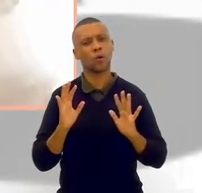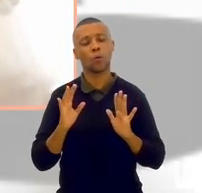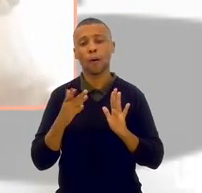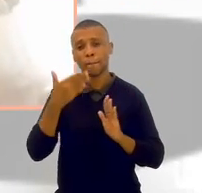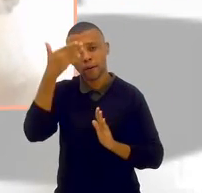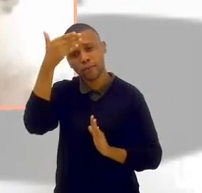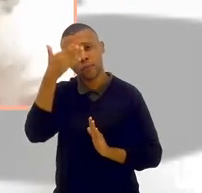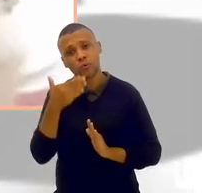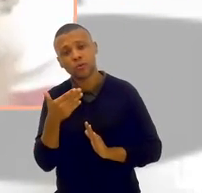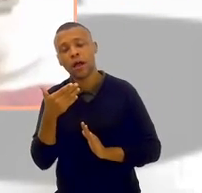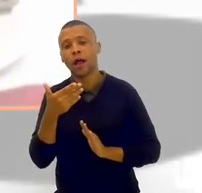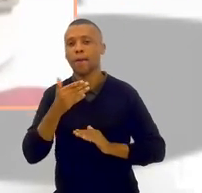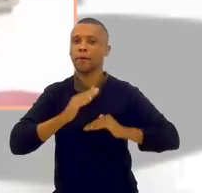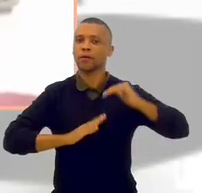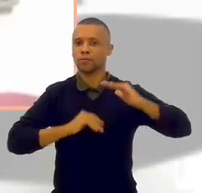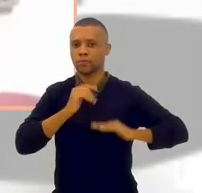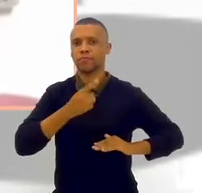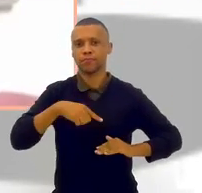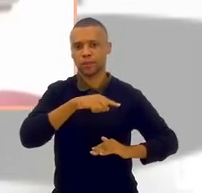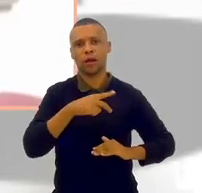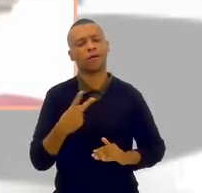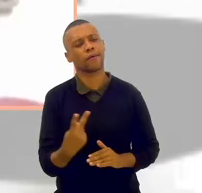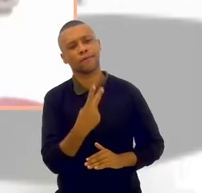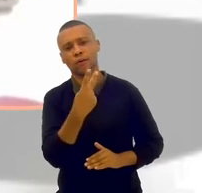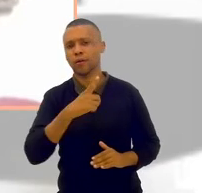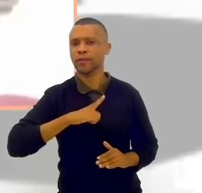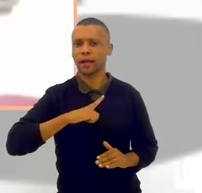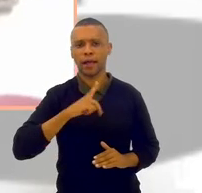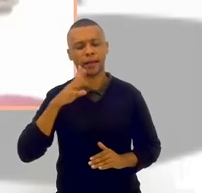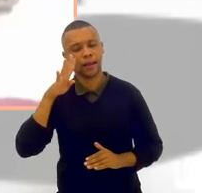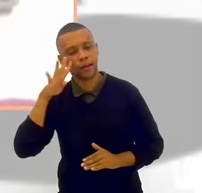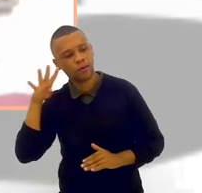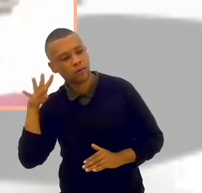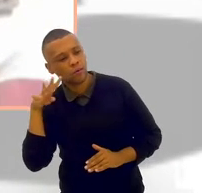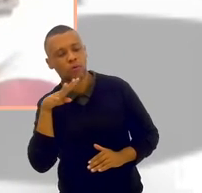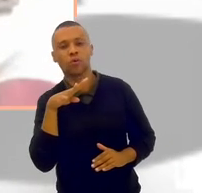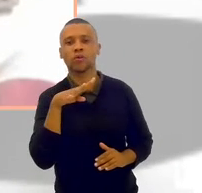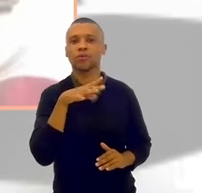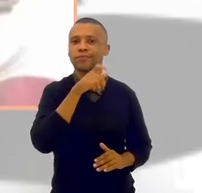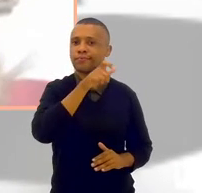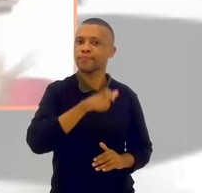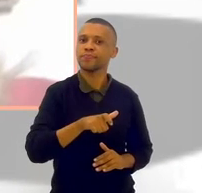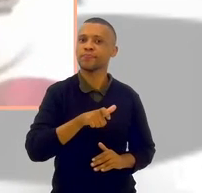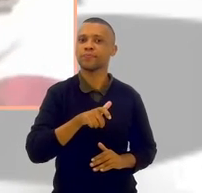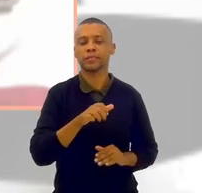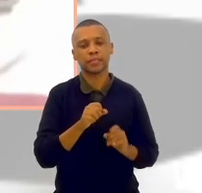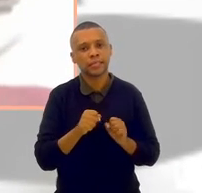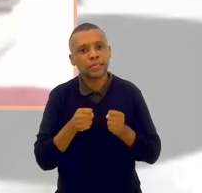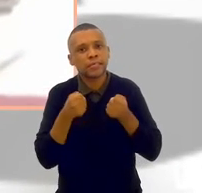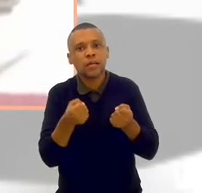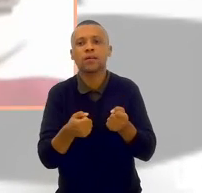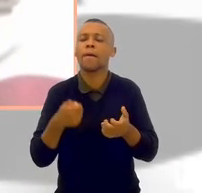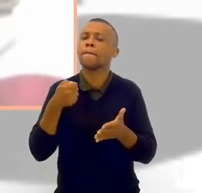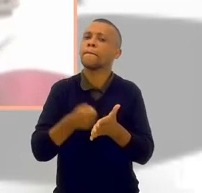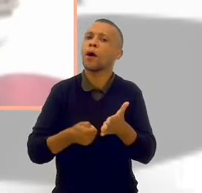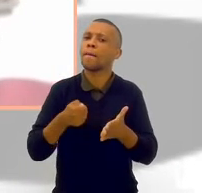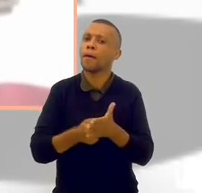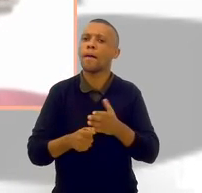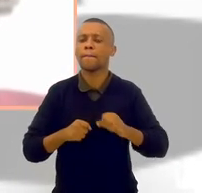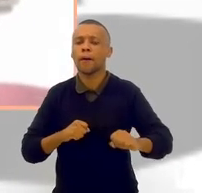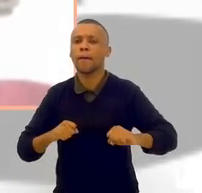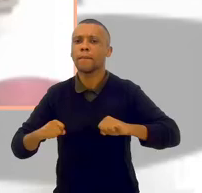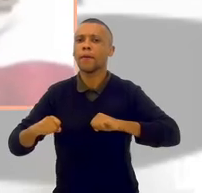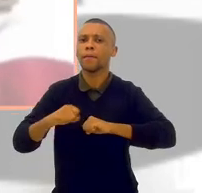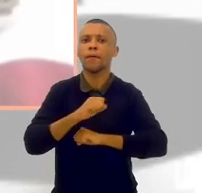você mostrar para aquele profissional que ele tem valor, que ele é visto, que se ele se dedicar, ele vai